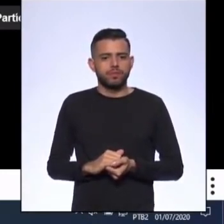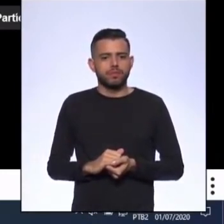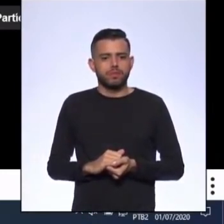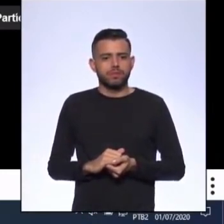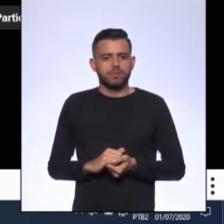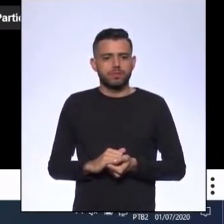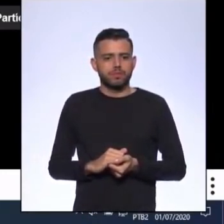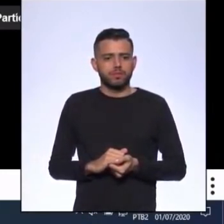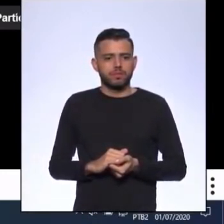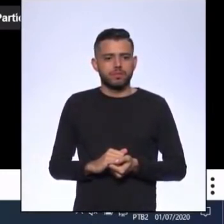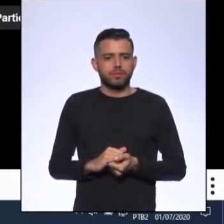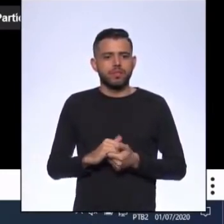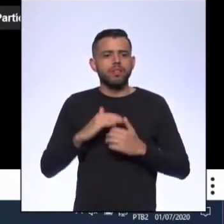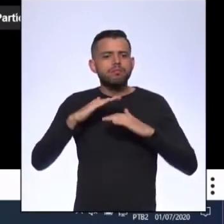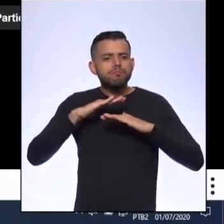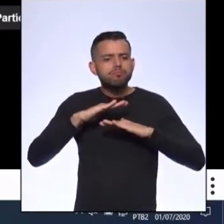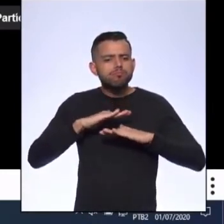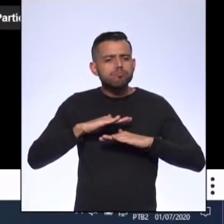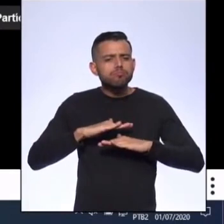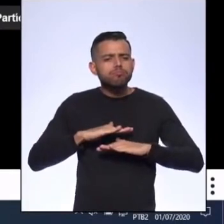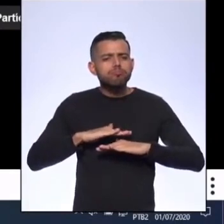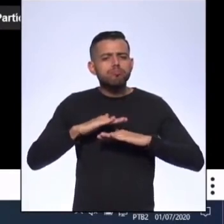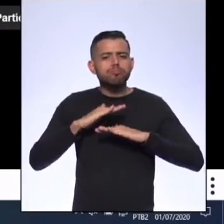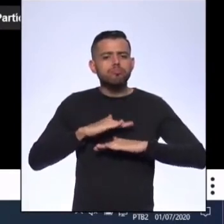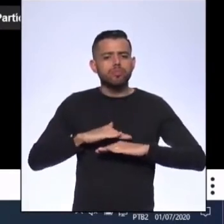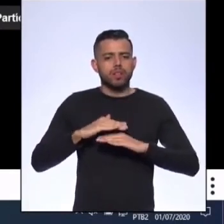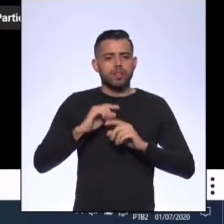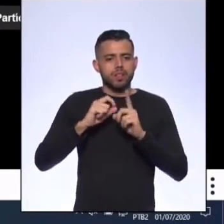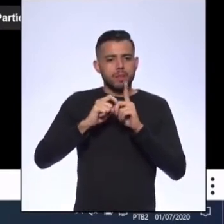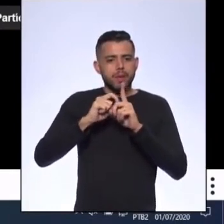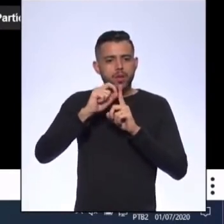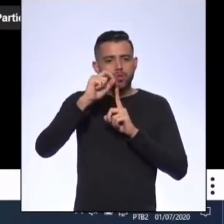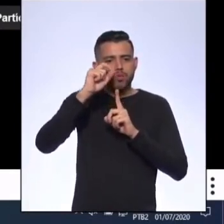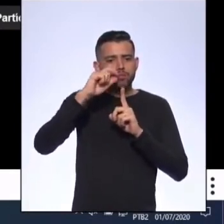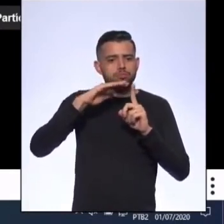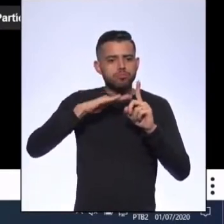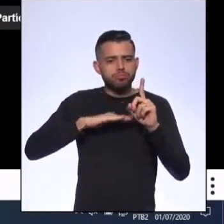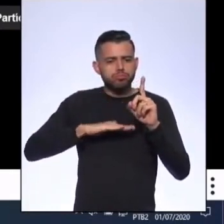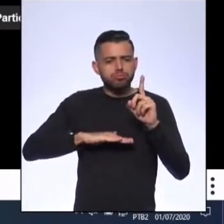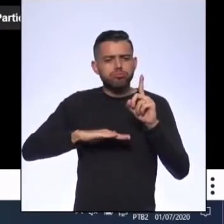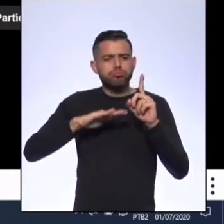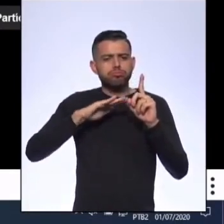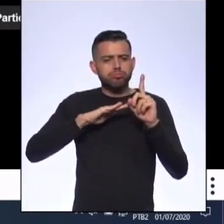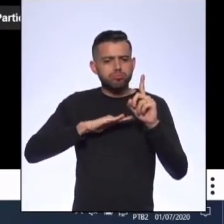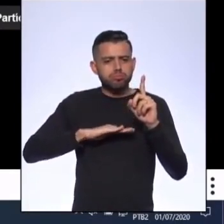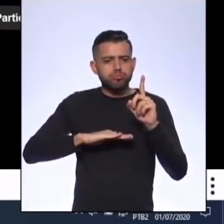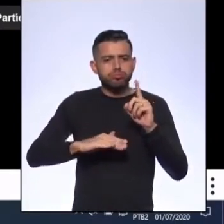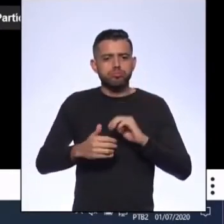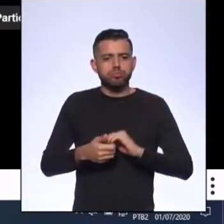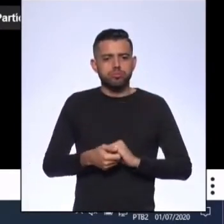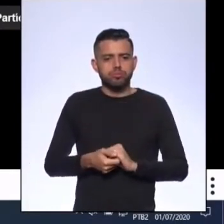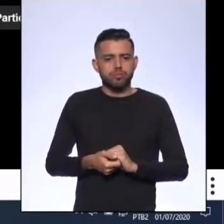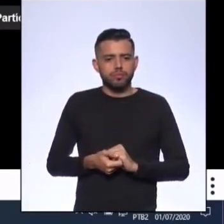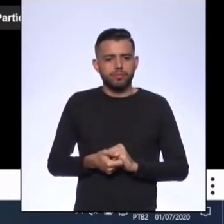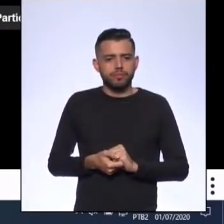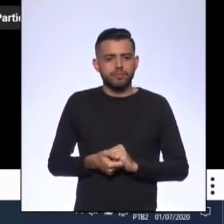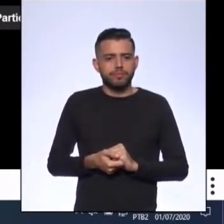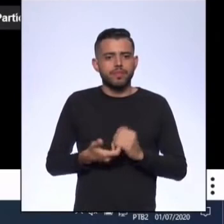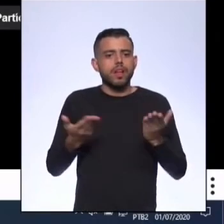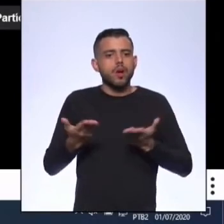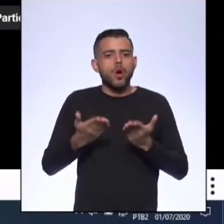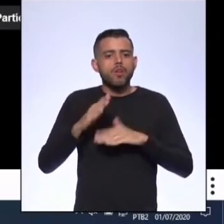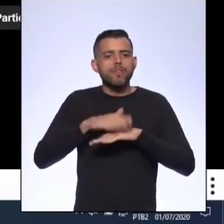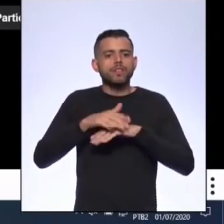Olha lá, tá caindo a temperatura, a pressão tá diminuindo. Isso. A velocidade ali de interação diminuiu. Agora o que eu vou